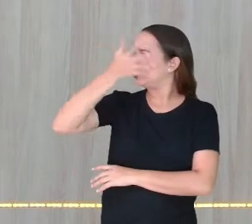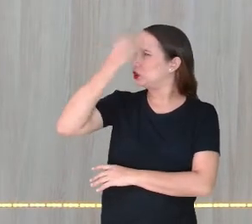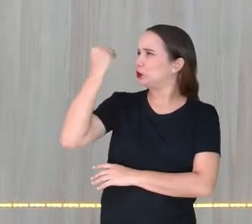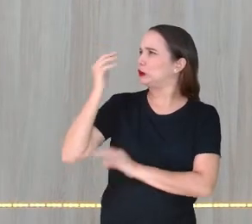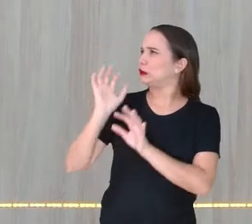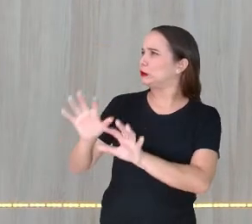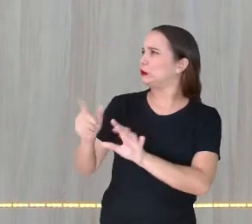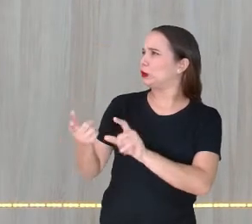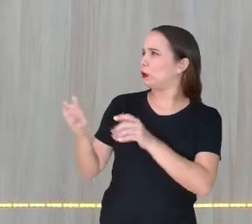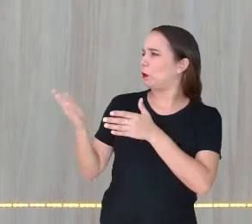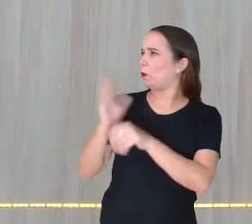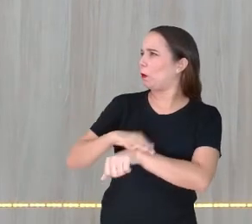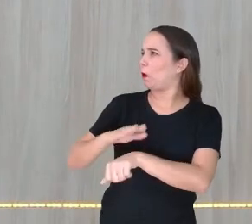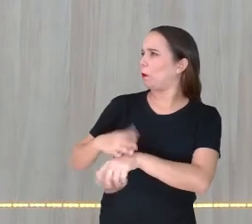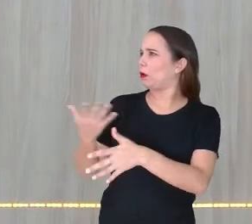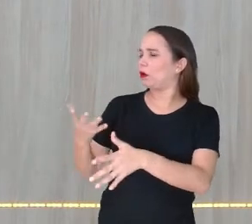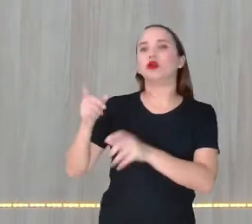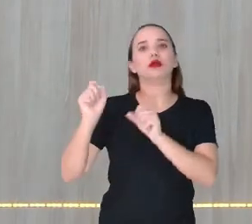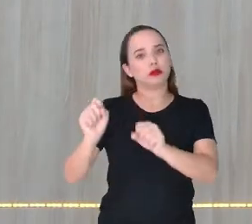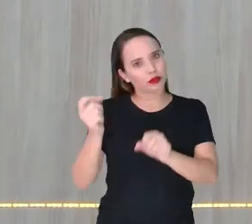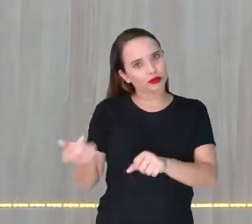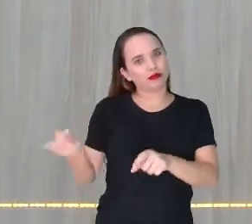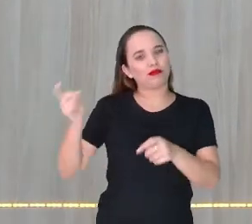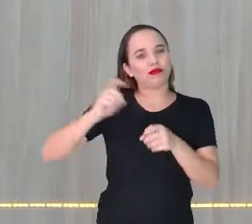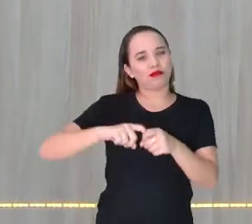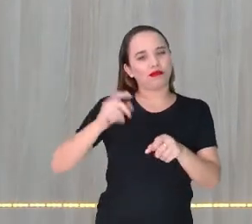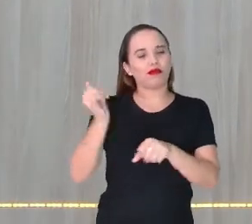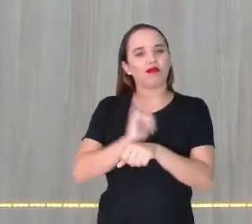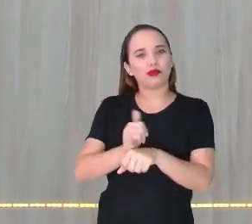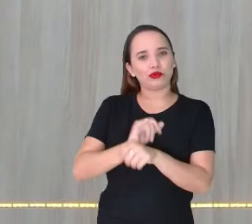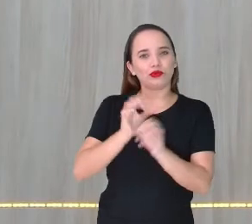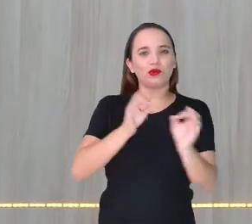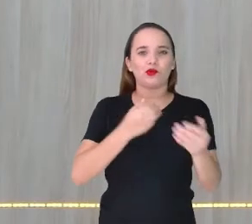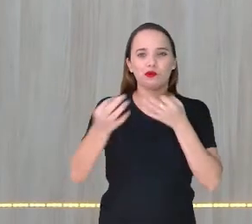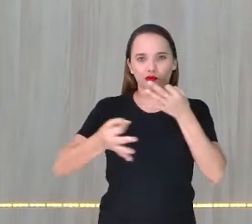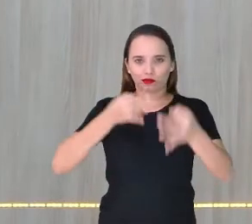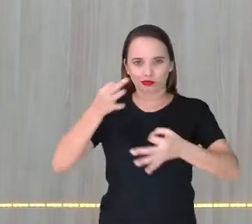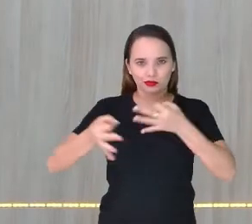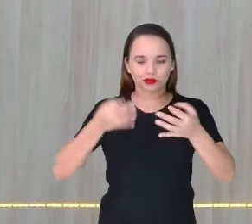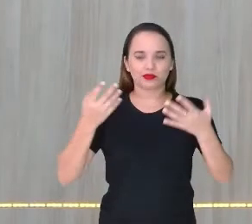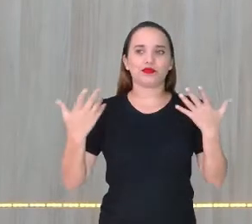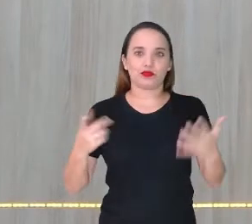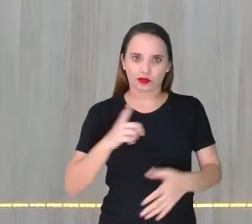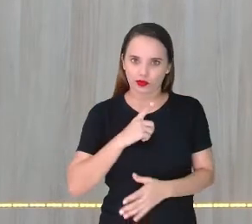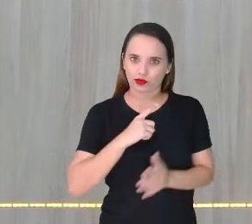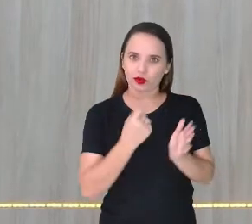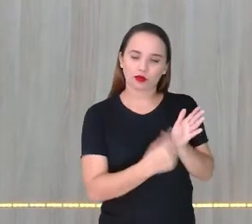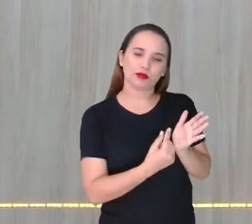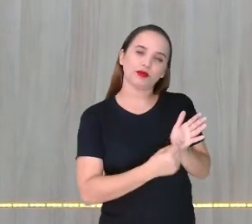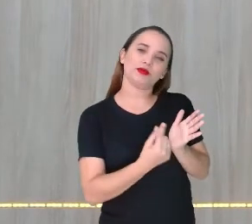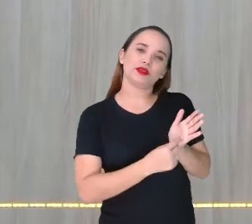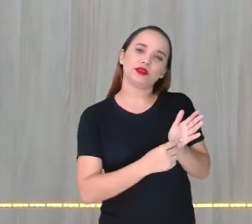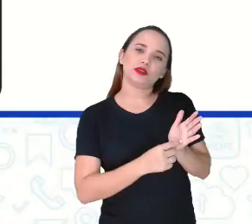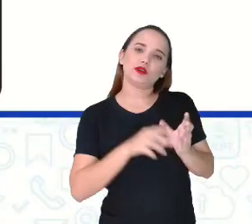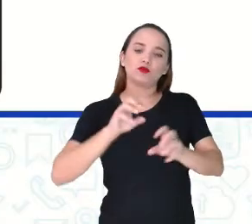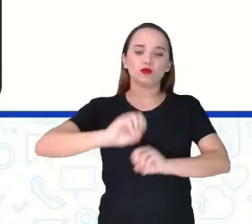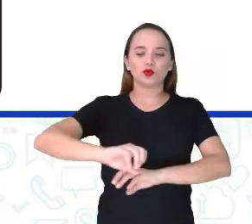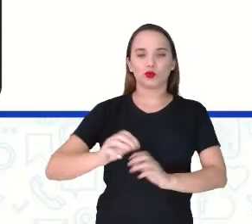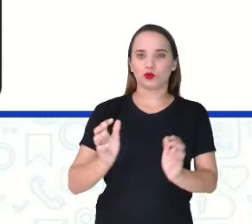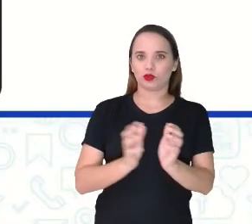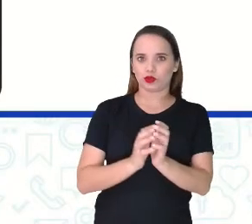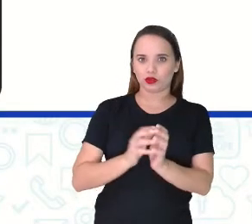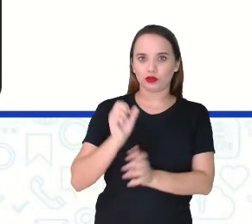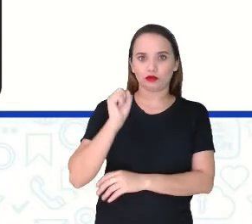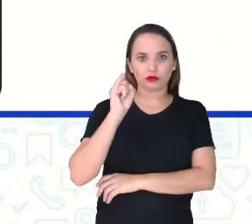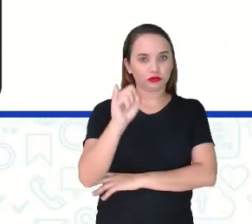você pode ir lá no YouTube e comentar. Nós temos aí o aplicativo do Educa Recife, então se você ainda não